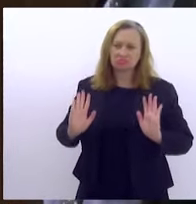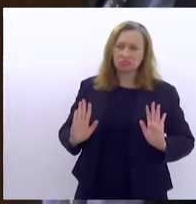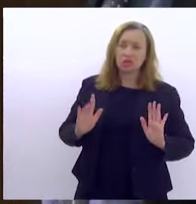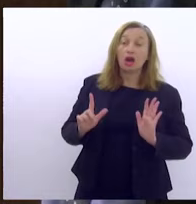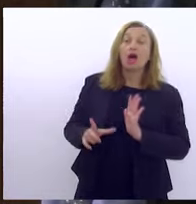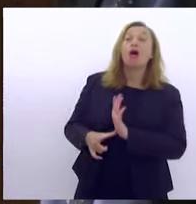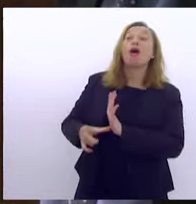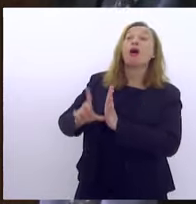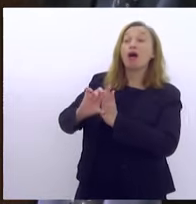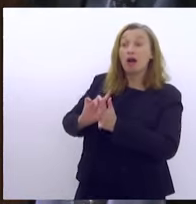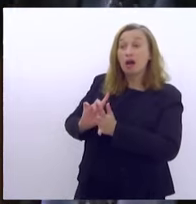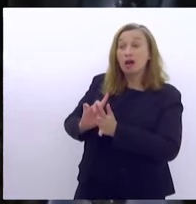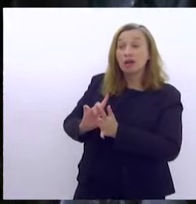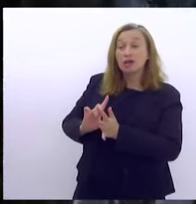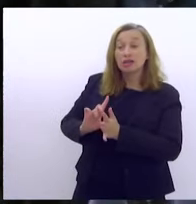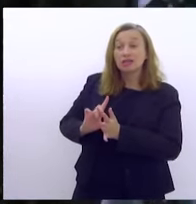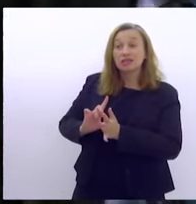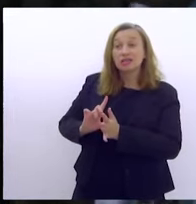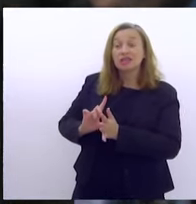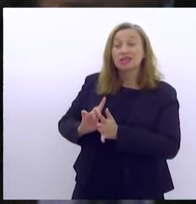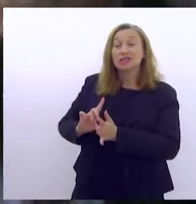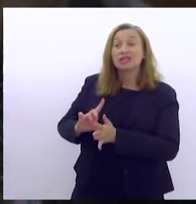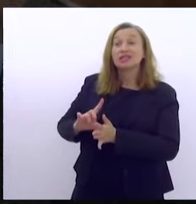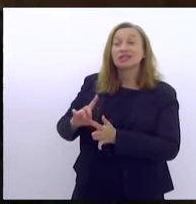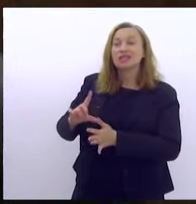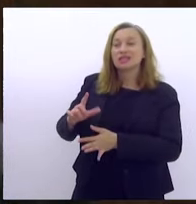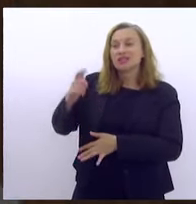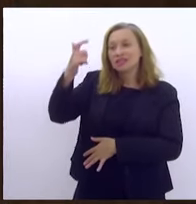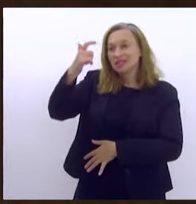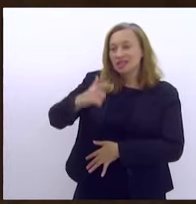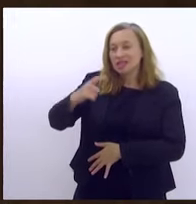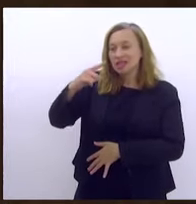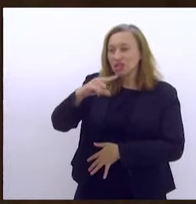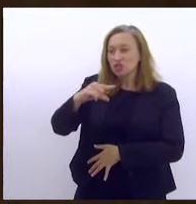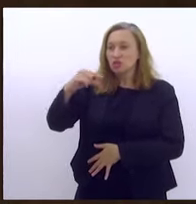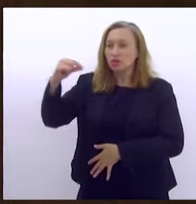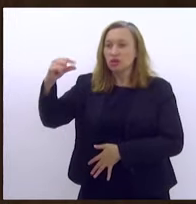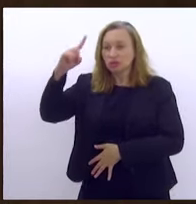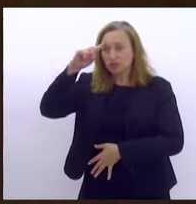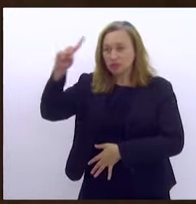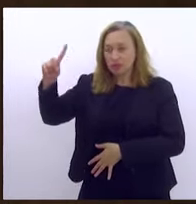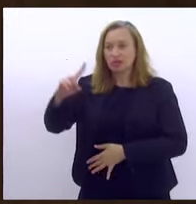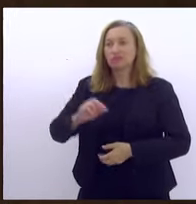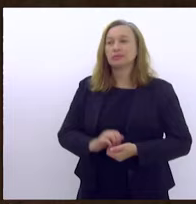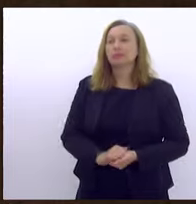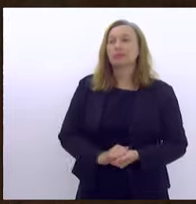Antes da senhora ser pescada pela Igreja Universal.